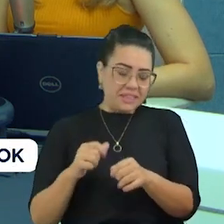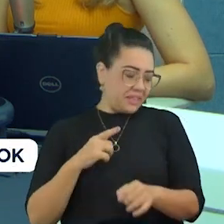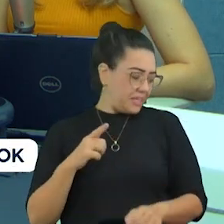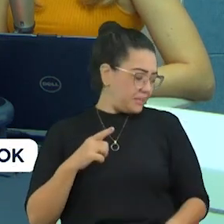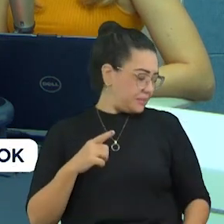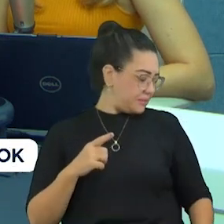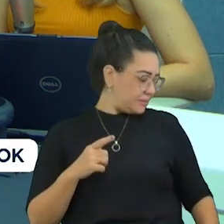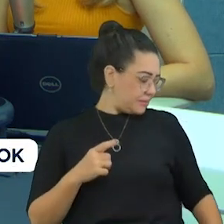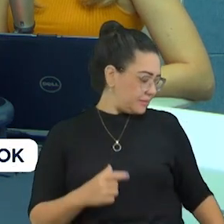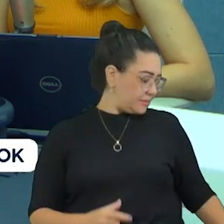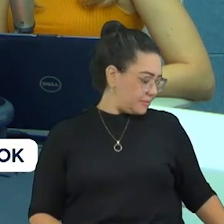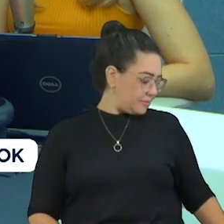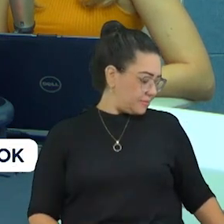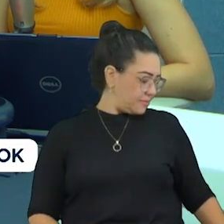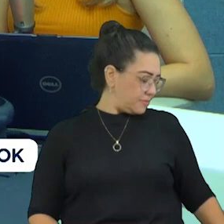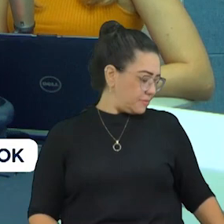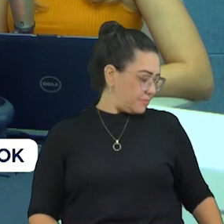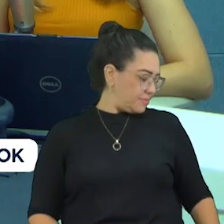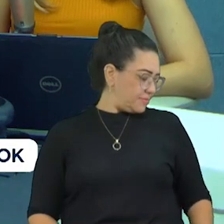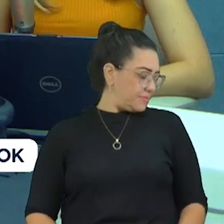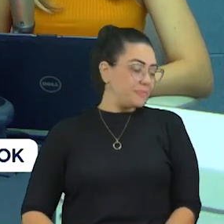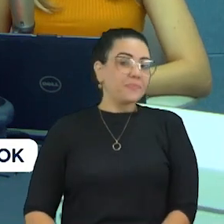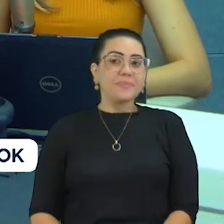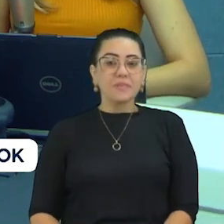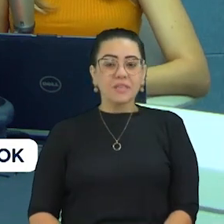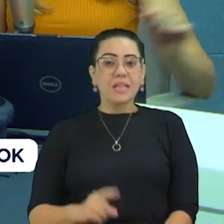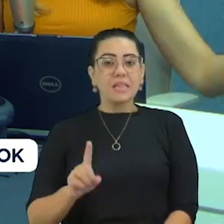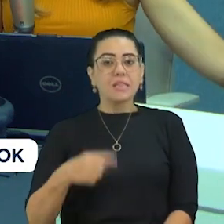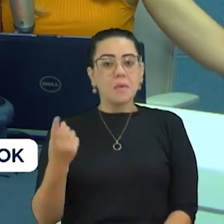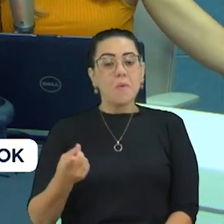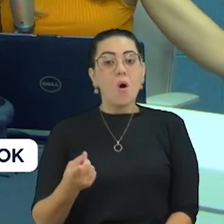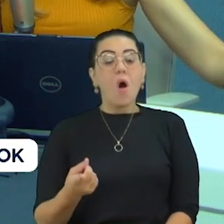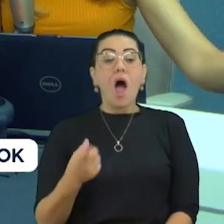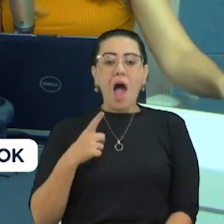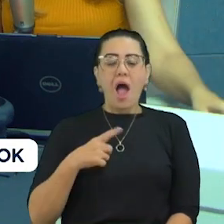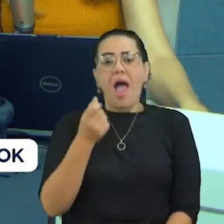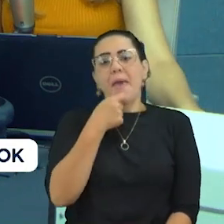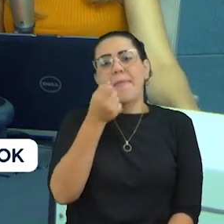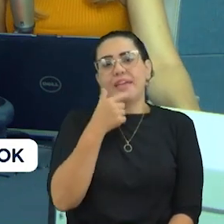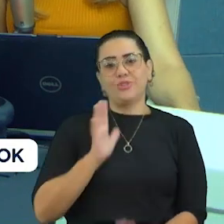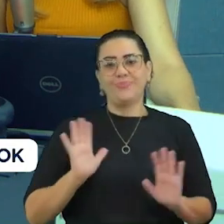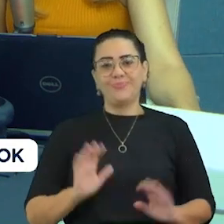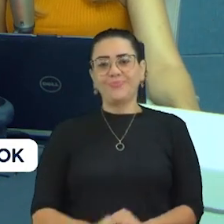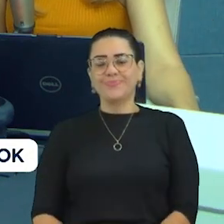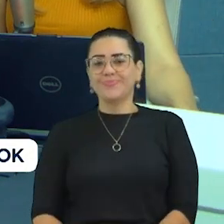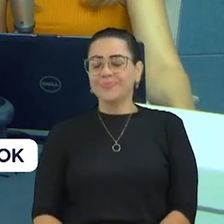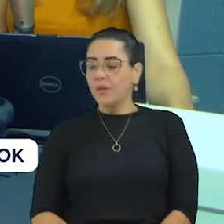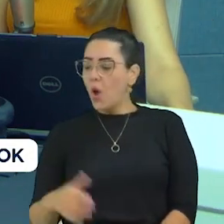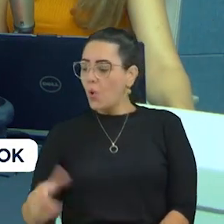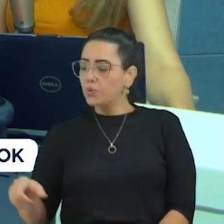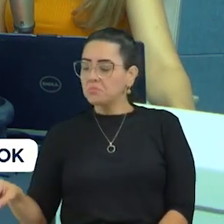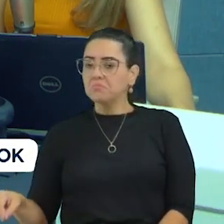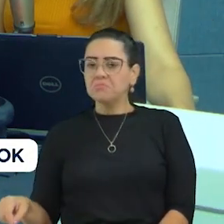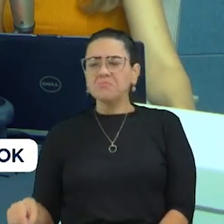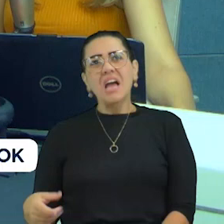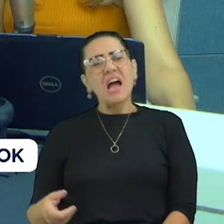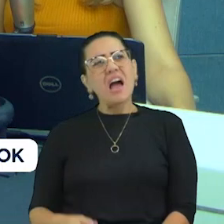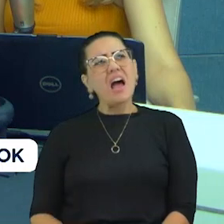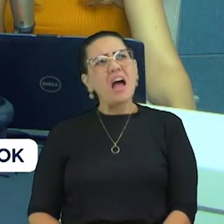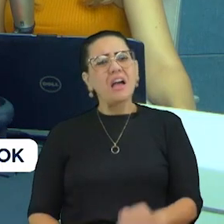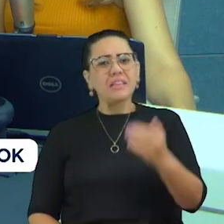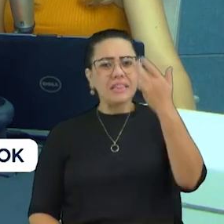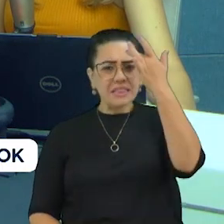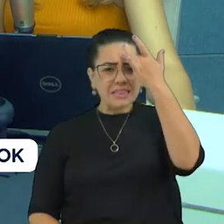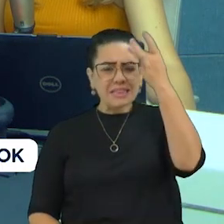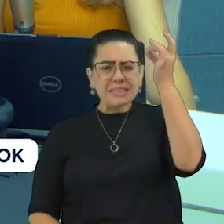analgésica, por exemplo, por conta e mascarei o problema realmente. Então, às vezes, eu tenho uma